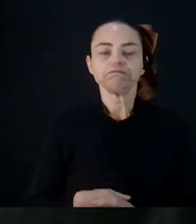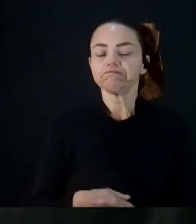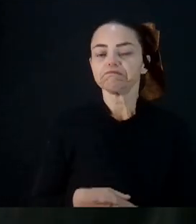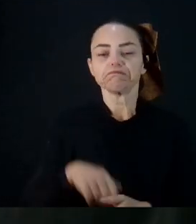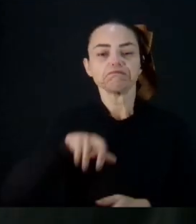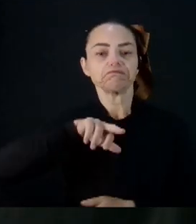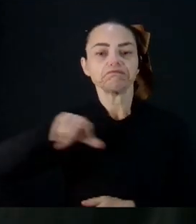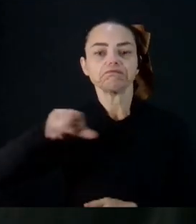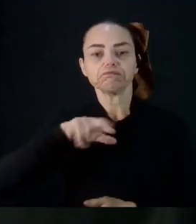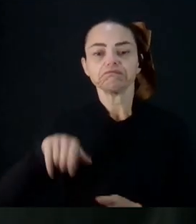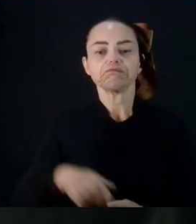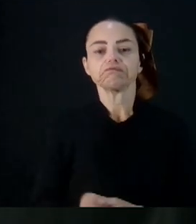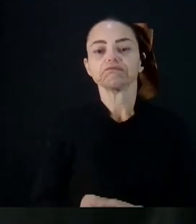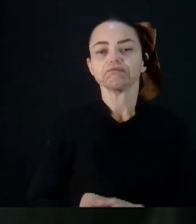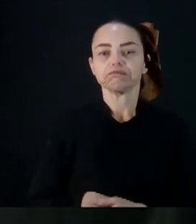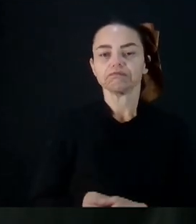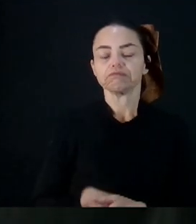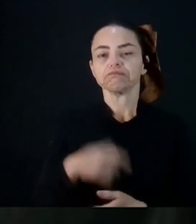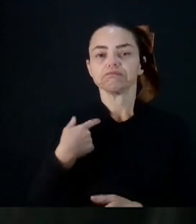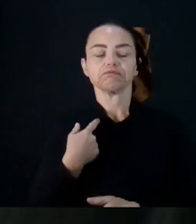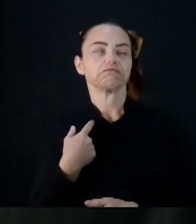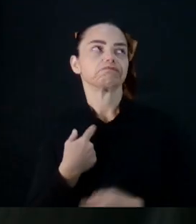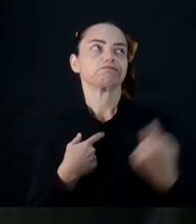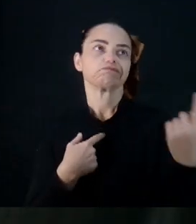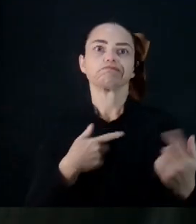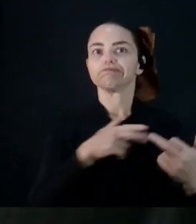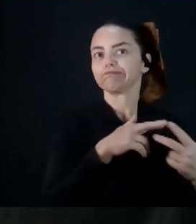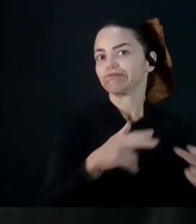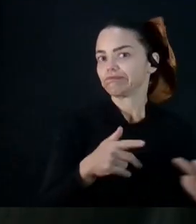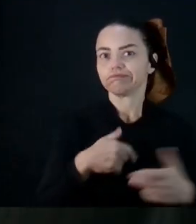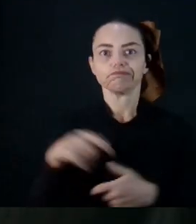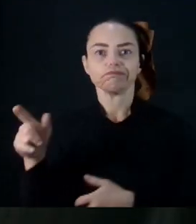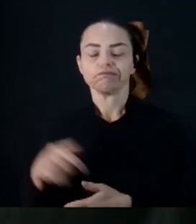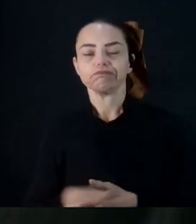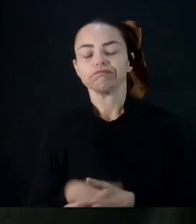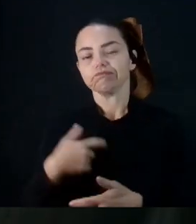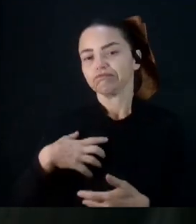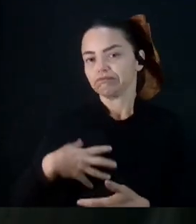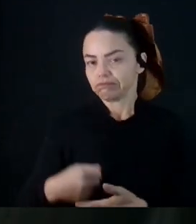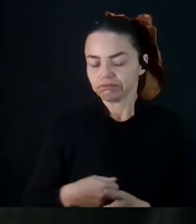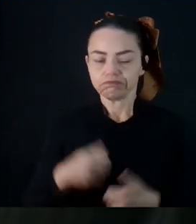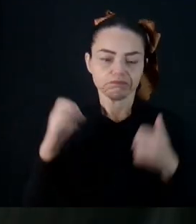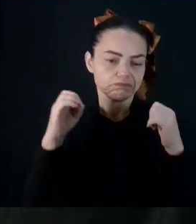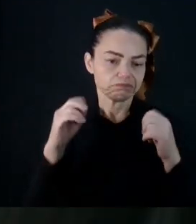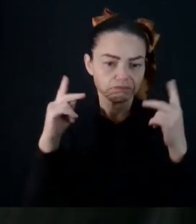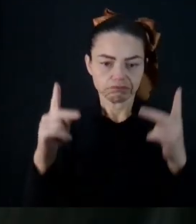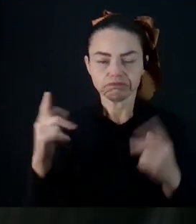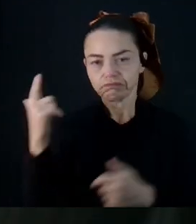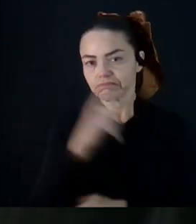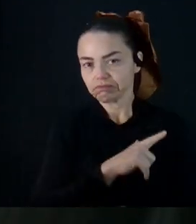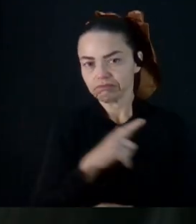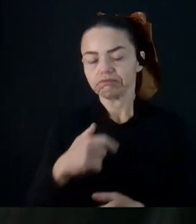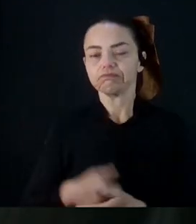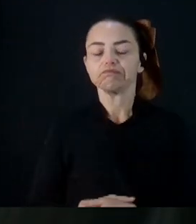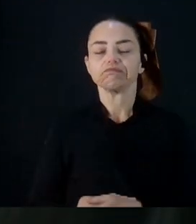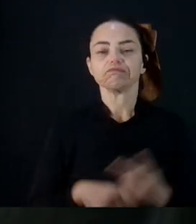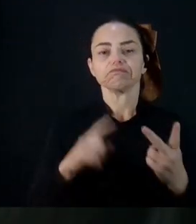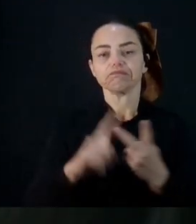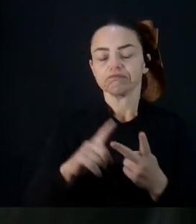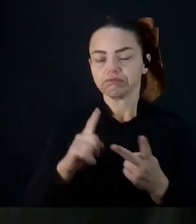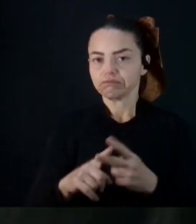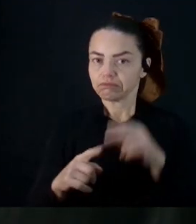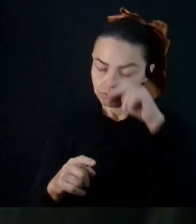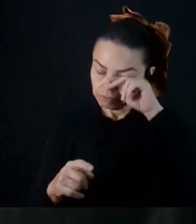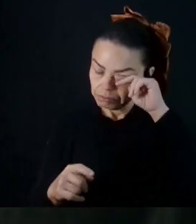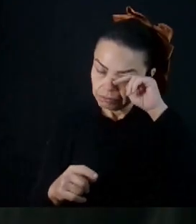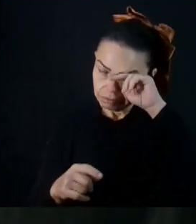gente. Uma coisa é uma coisa, outra coisa é outra coisa. Então, teve primeiro filho, beleza, conseguiu, ótimo. Segundo, nem